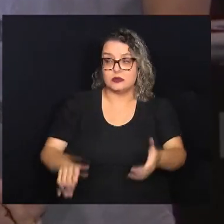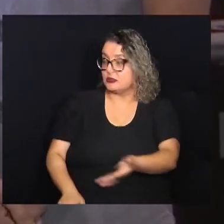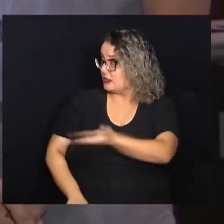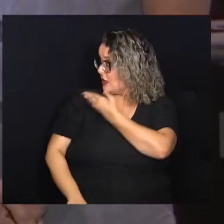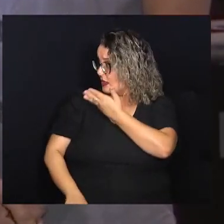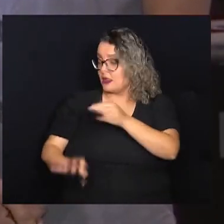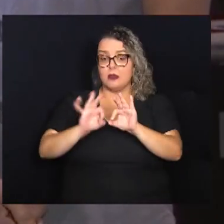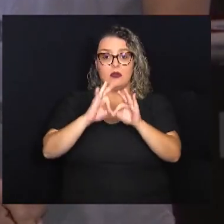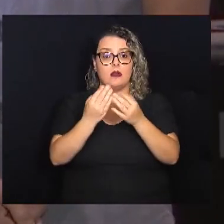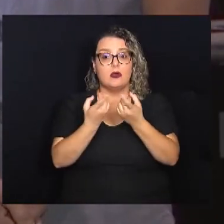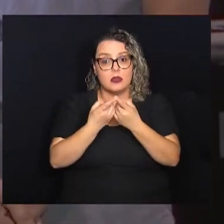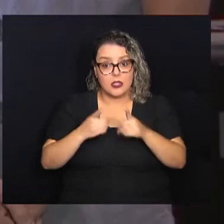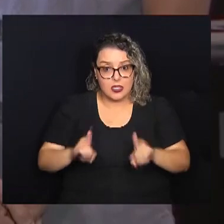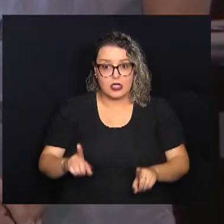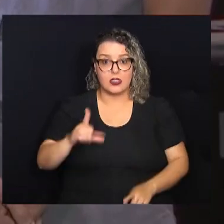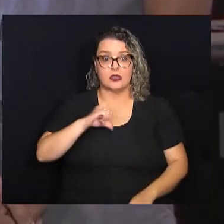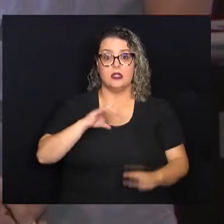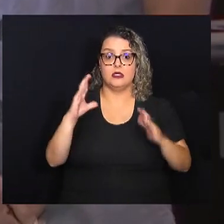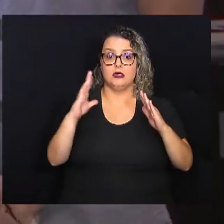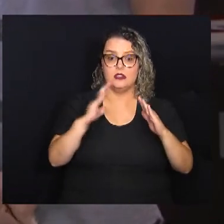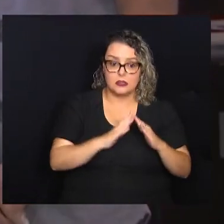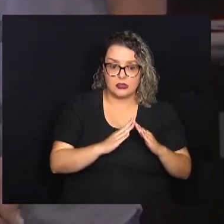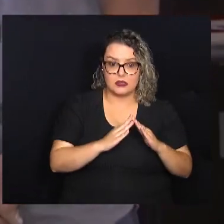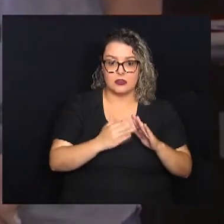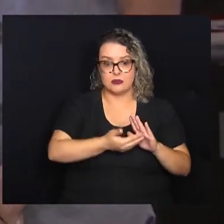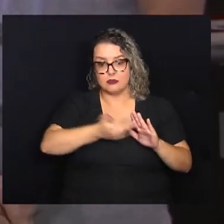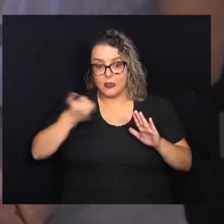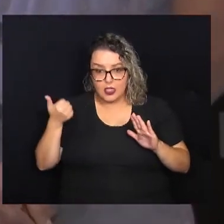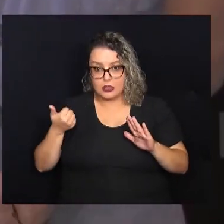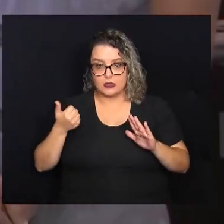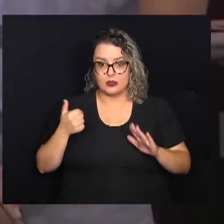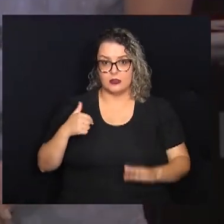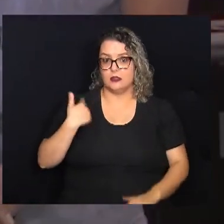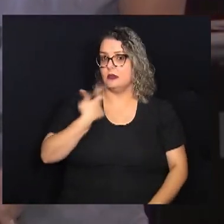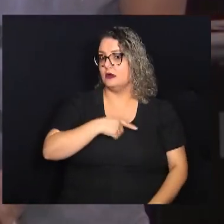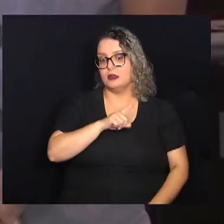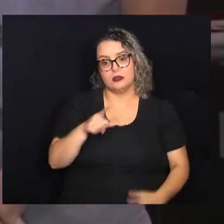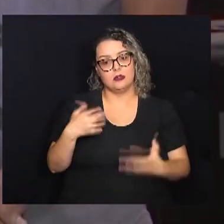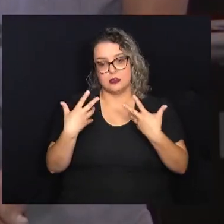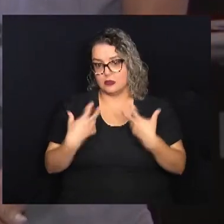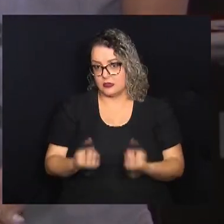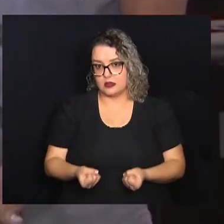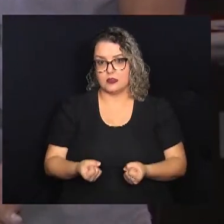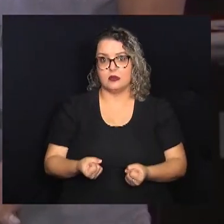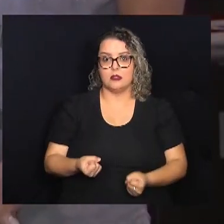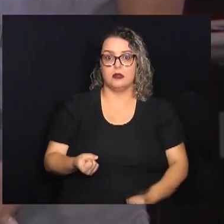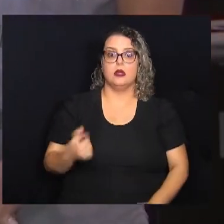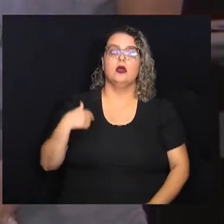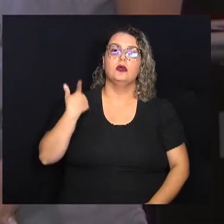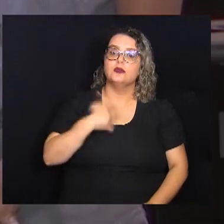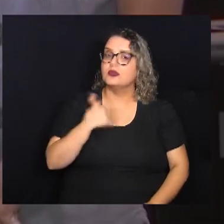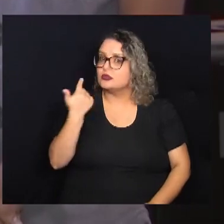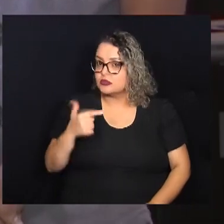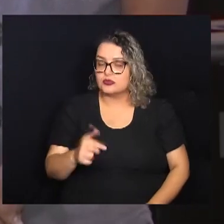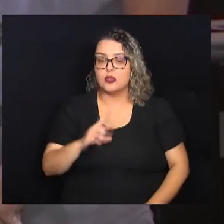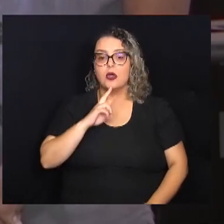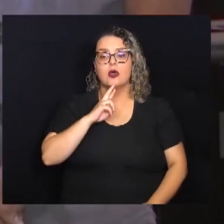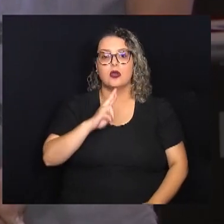famílias dignas vão ter as suas casas retiradas, e a gente não vai aceitar isso. Enquanto a gente não tiver uma